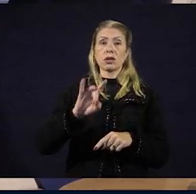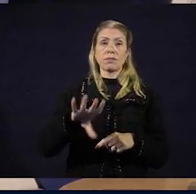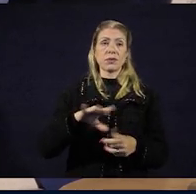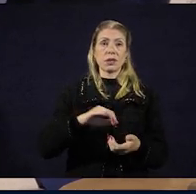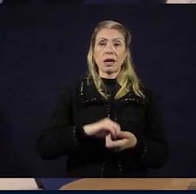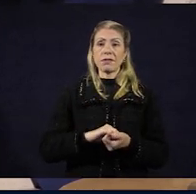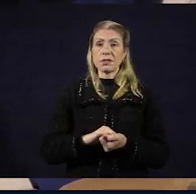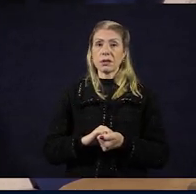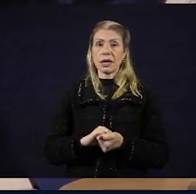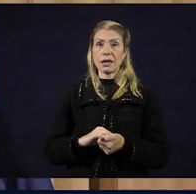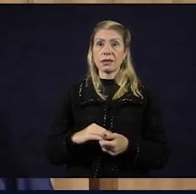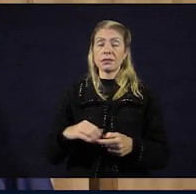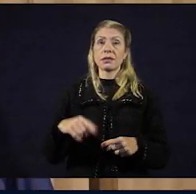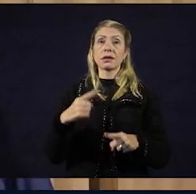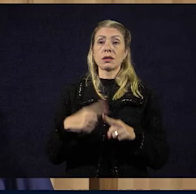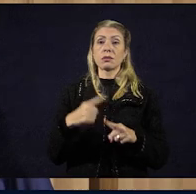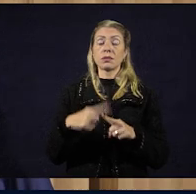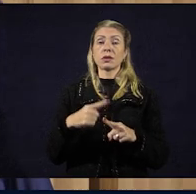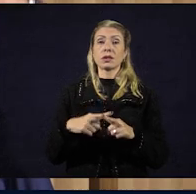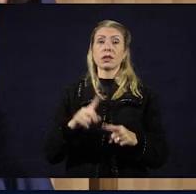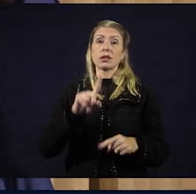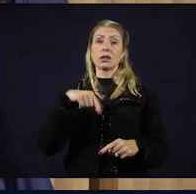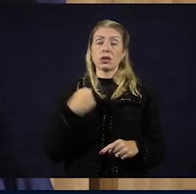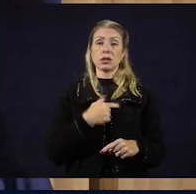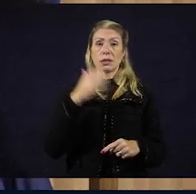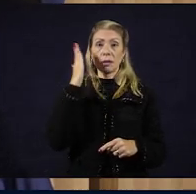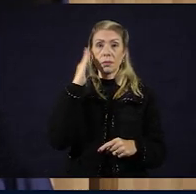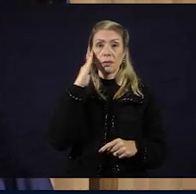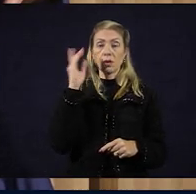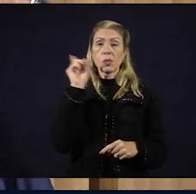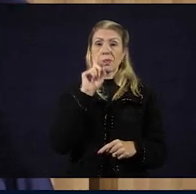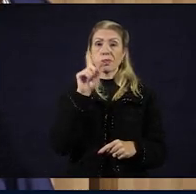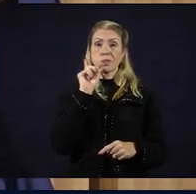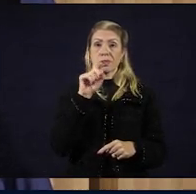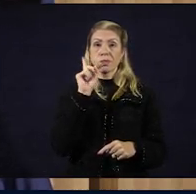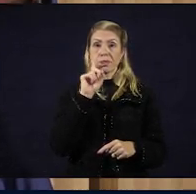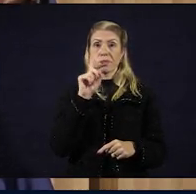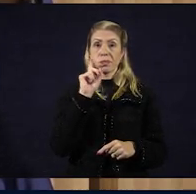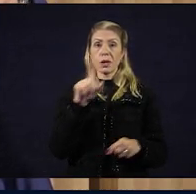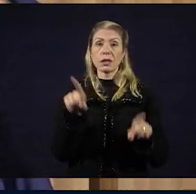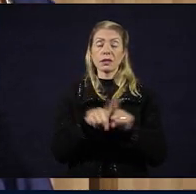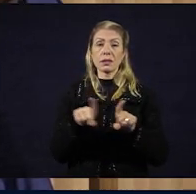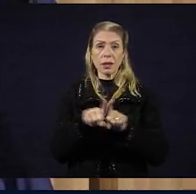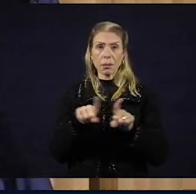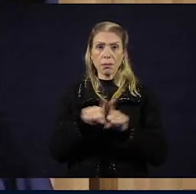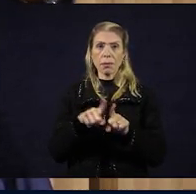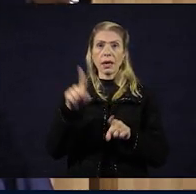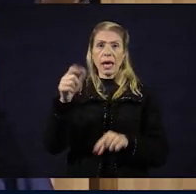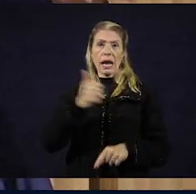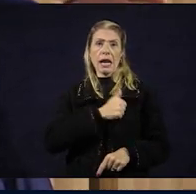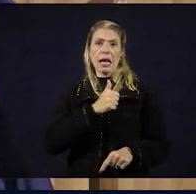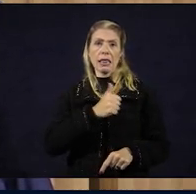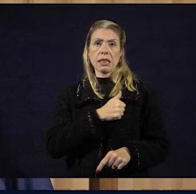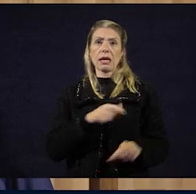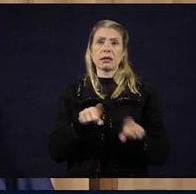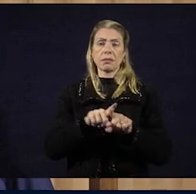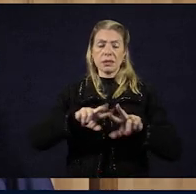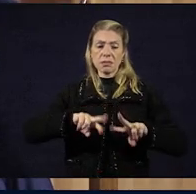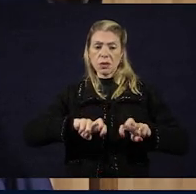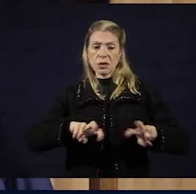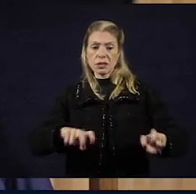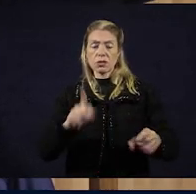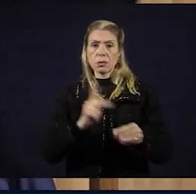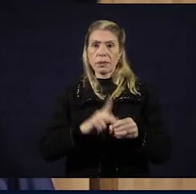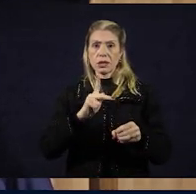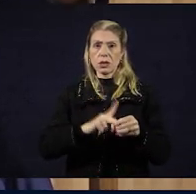seja ele gás nos Estados Unidos ou As Areias no Canadá ou mesmo exploração de petróleo